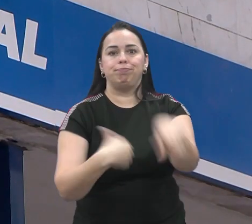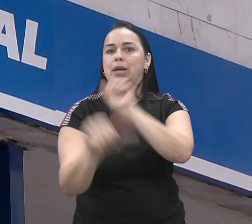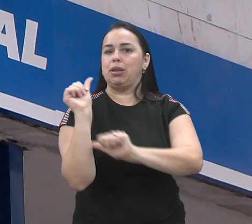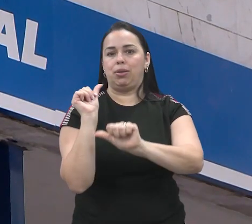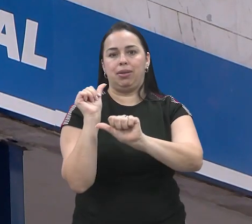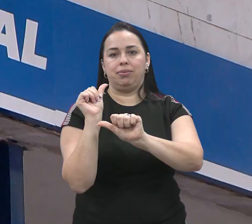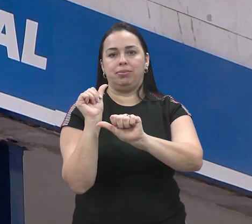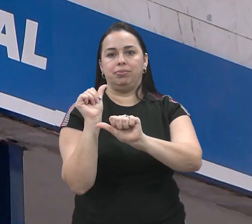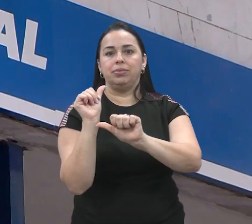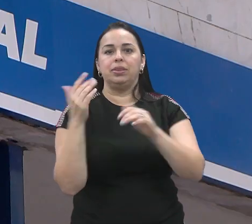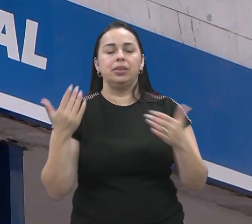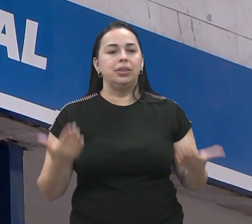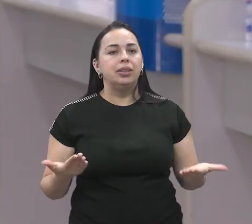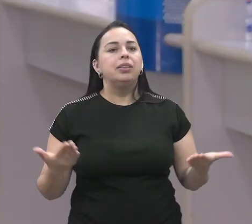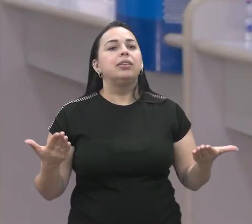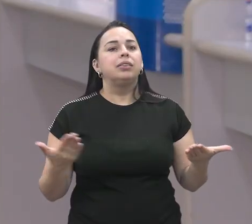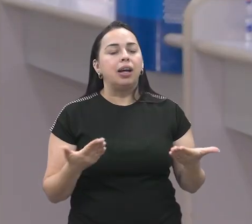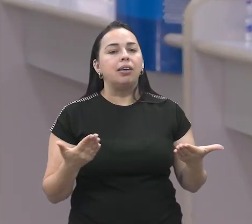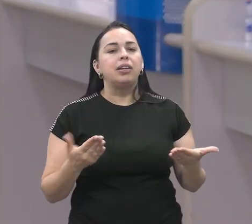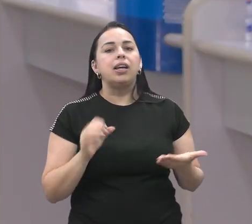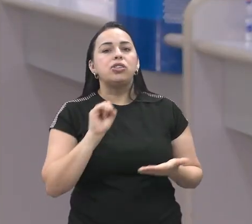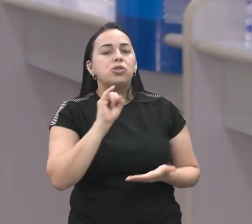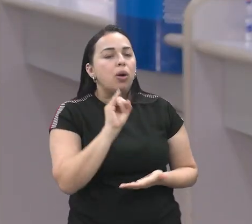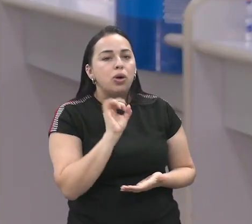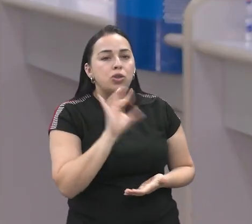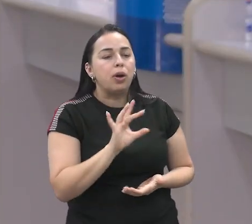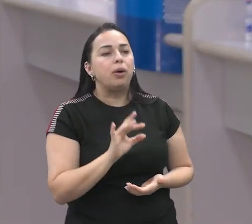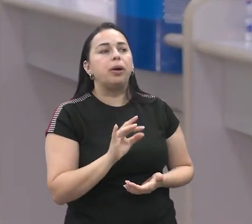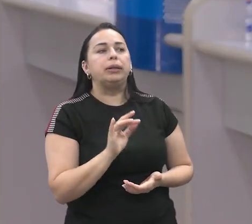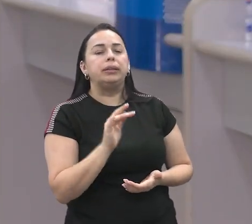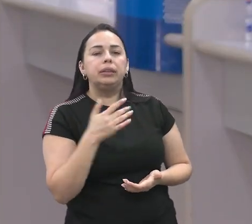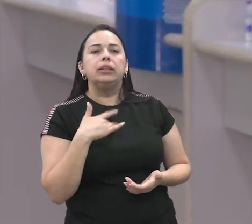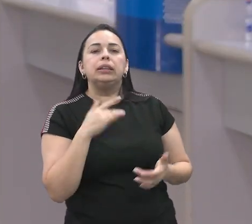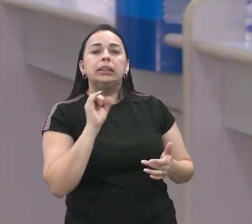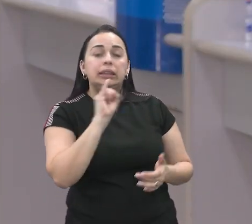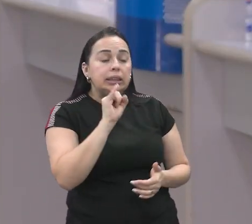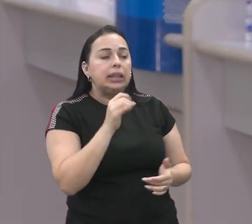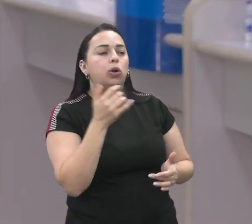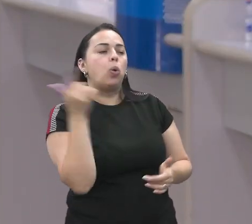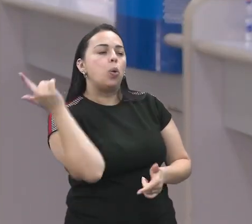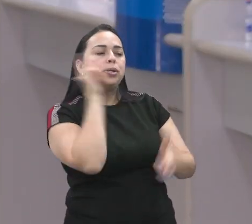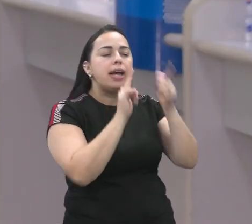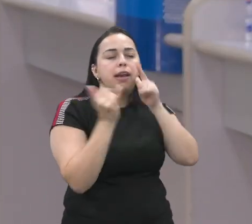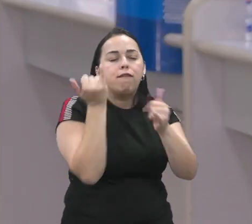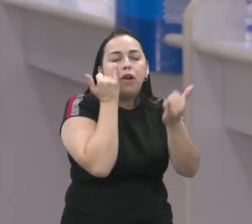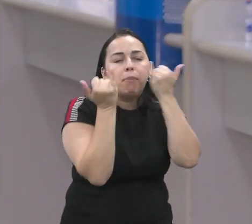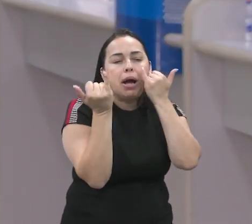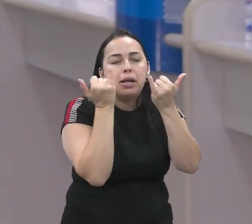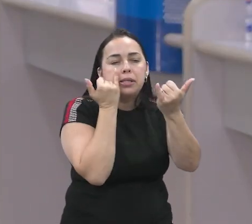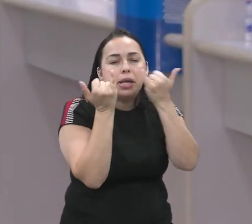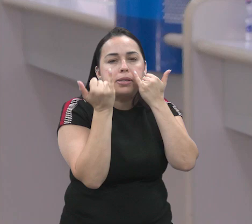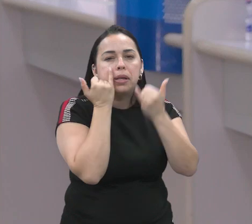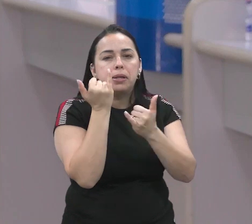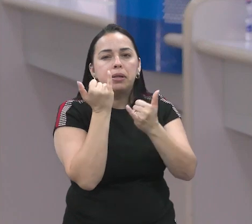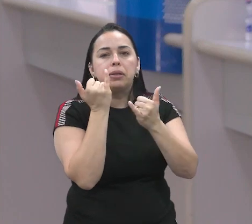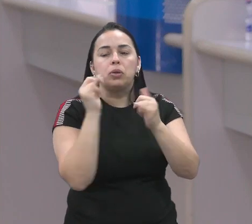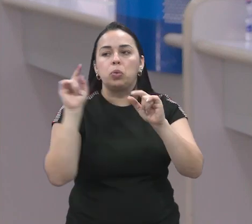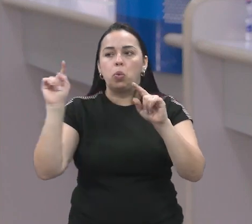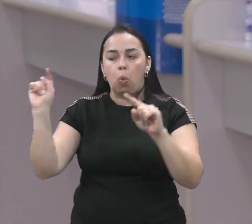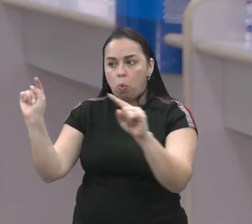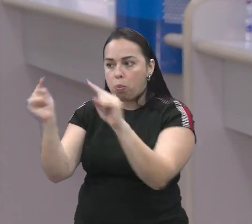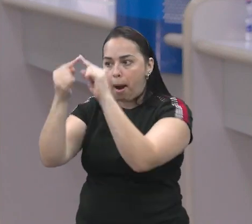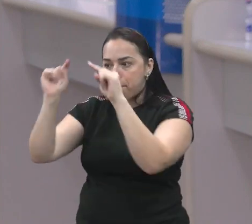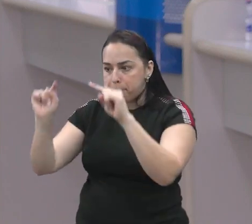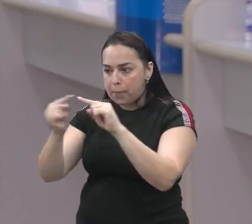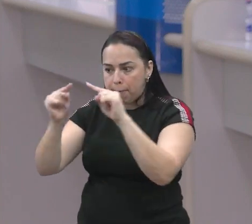novo sistema para a comprovação. Consiste em verificar algumas interações sociais desta pessoa por meio do cruzamento